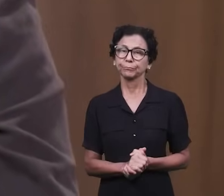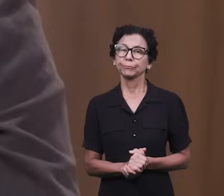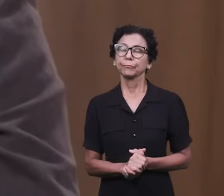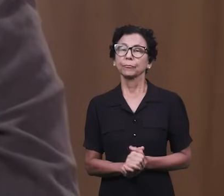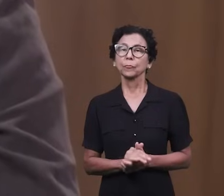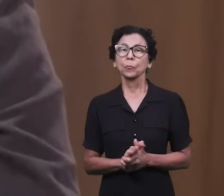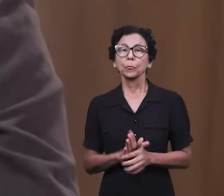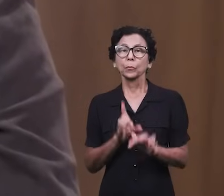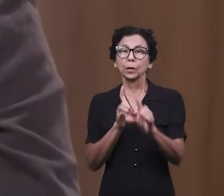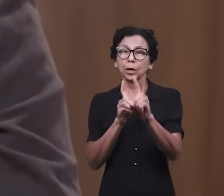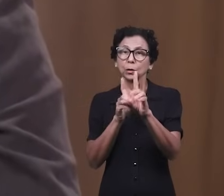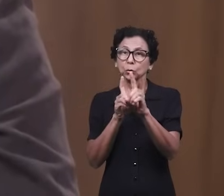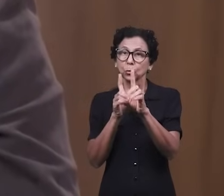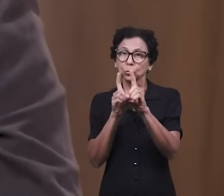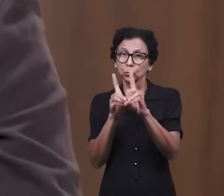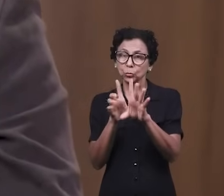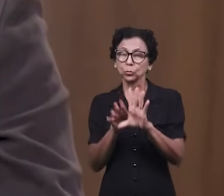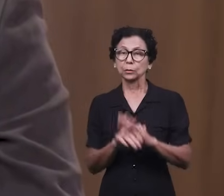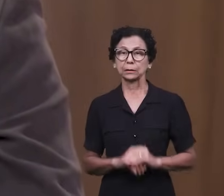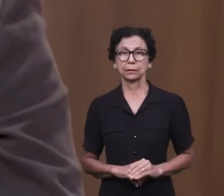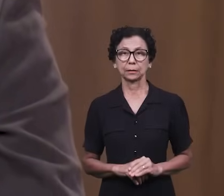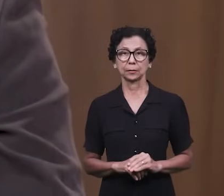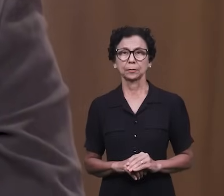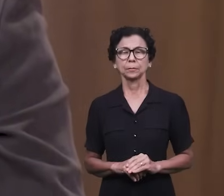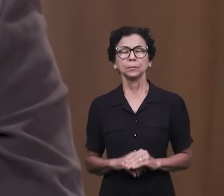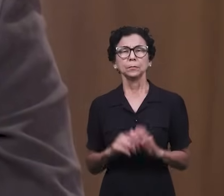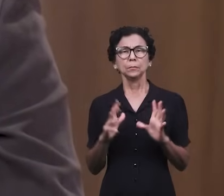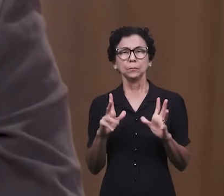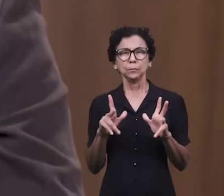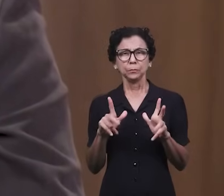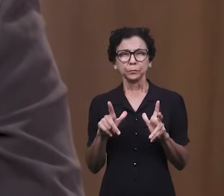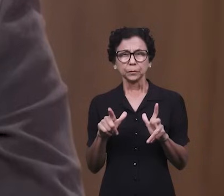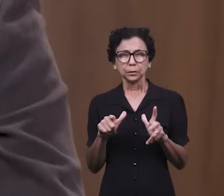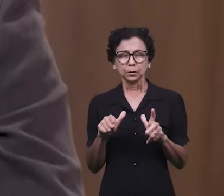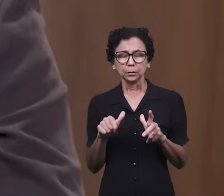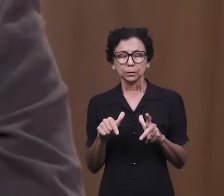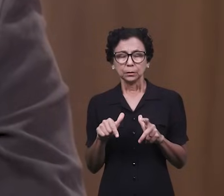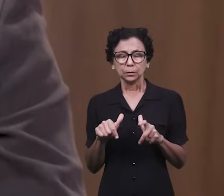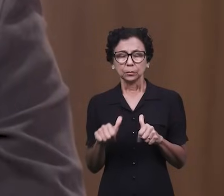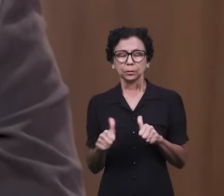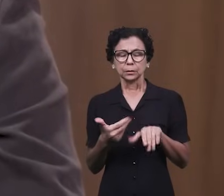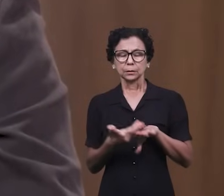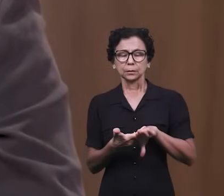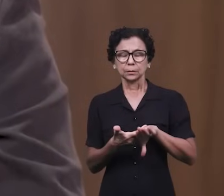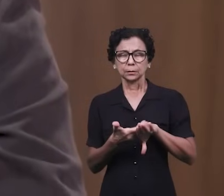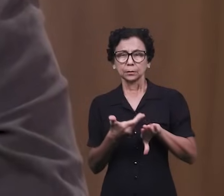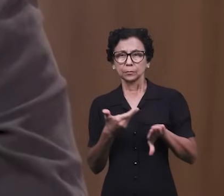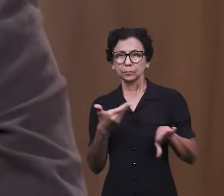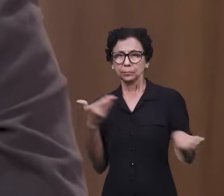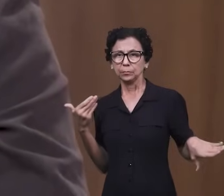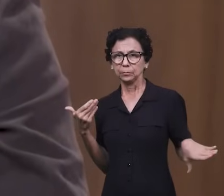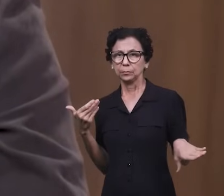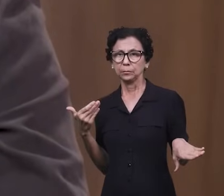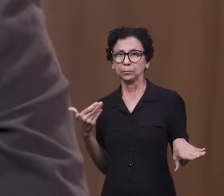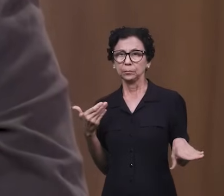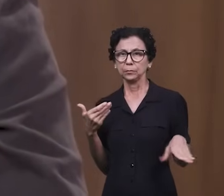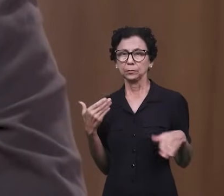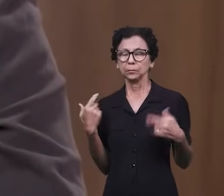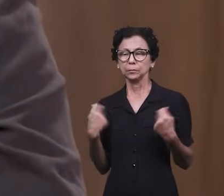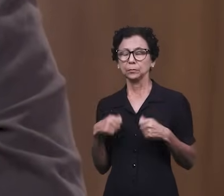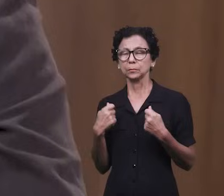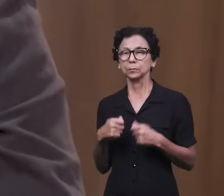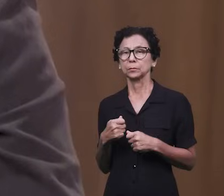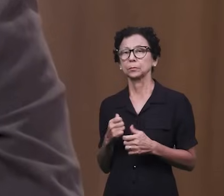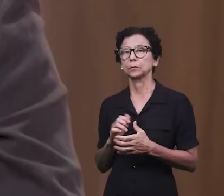ser preservada no seio da igreja. A igreja, ela é aquela que discerne o que é